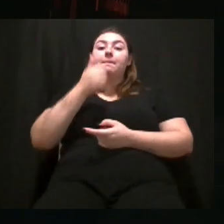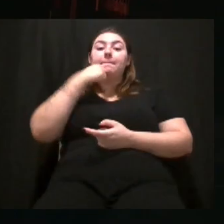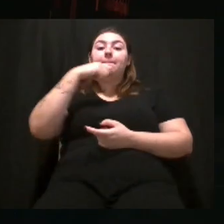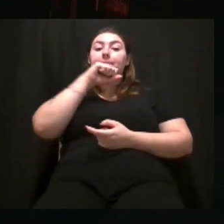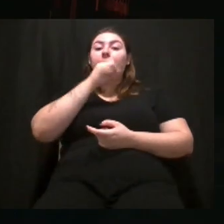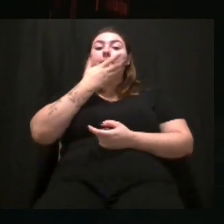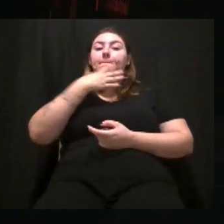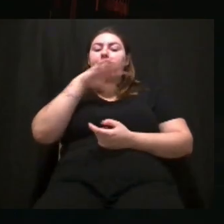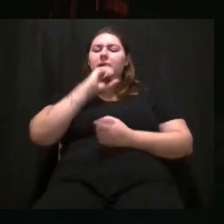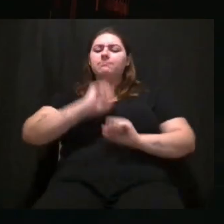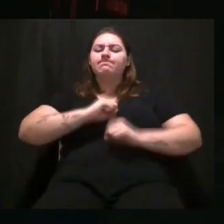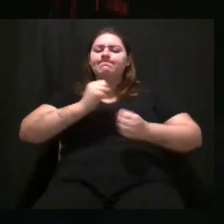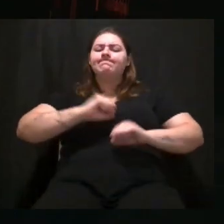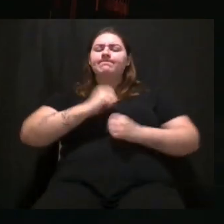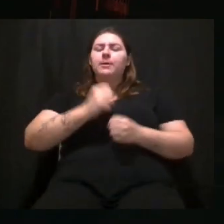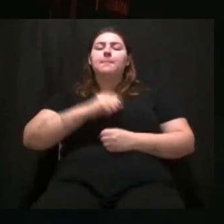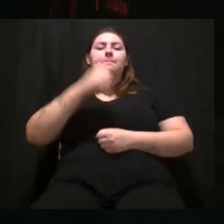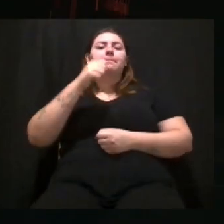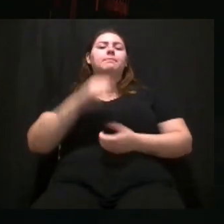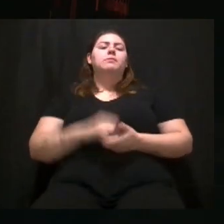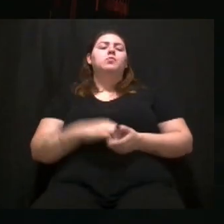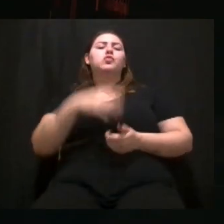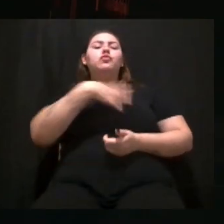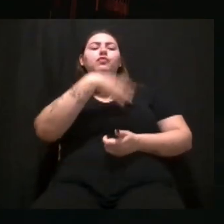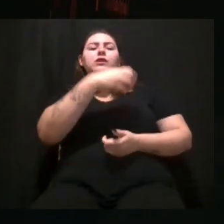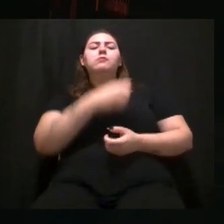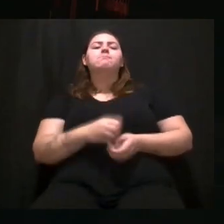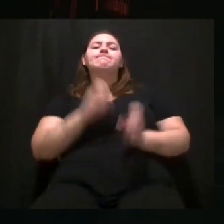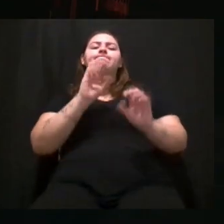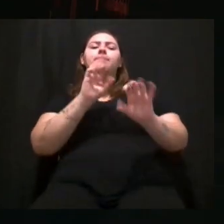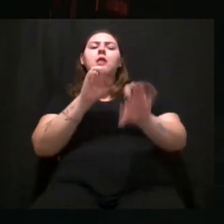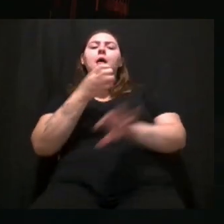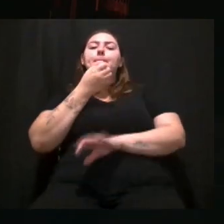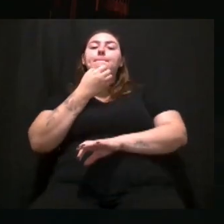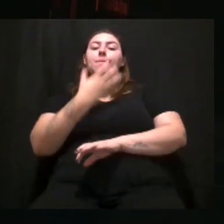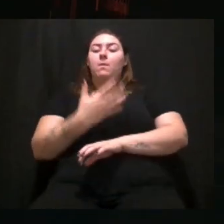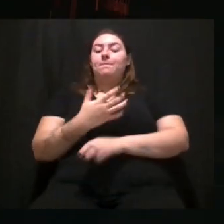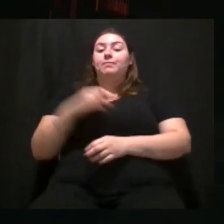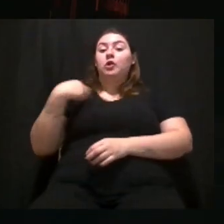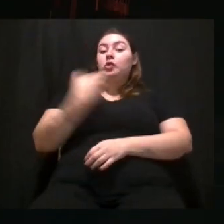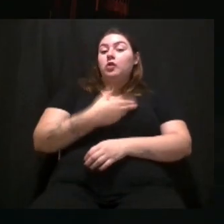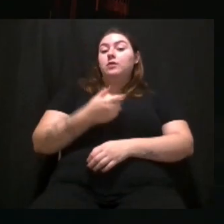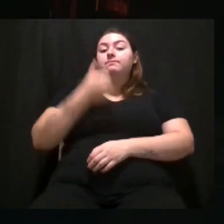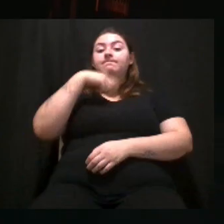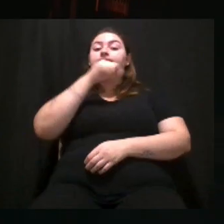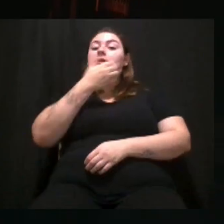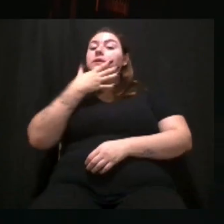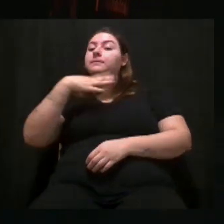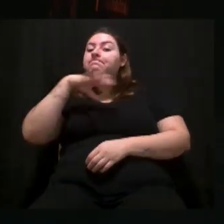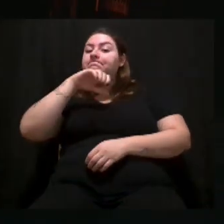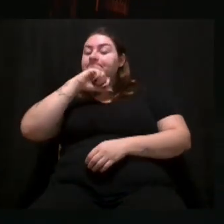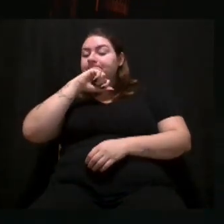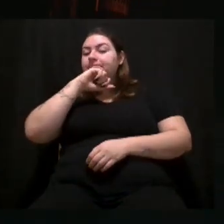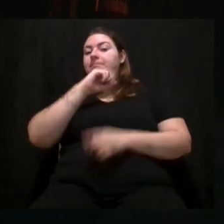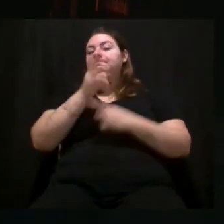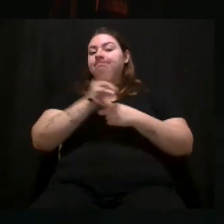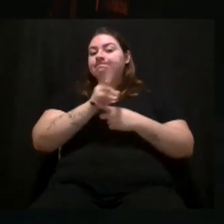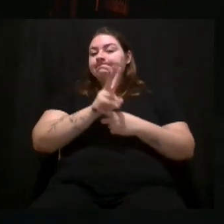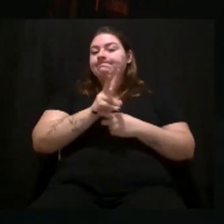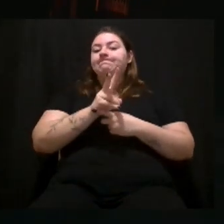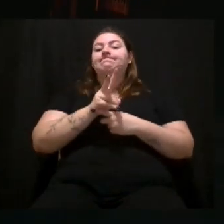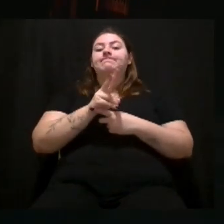boa educação aos filhos, né? A gente sempre fala sobre isso. Nós, pais, cuidadores, a gente trabalha, a gente reorganiza o orçamento